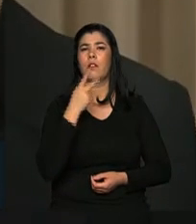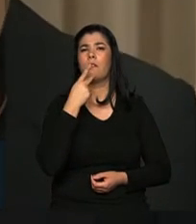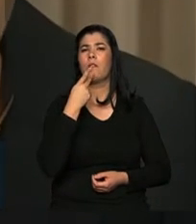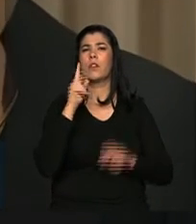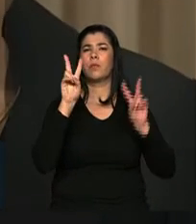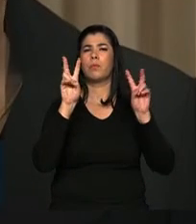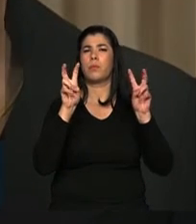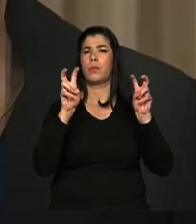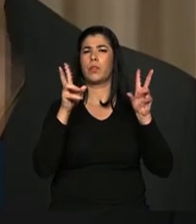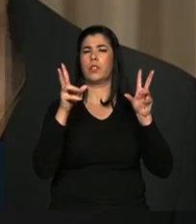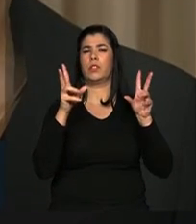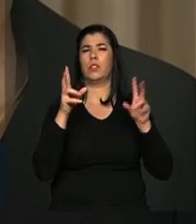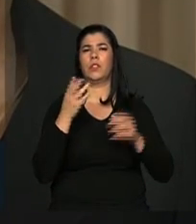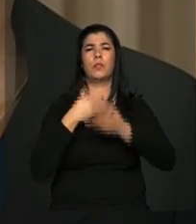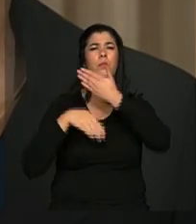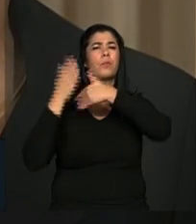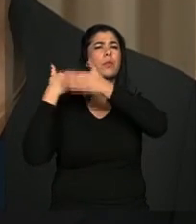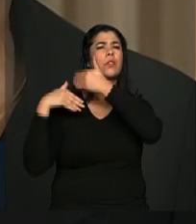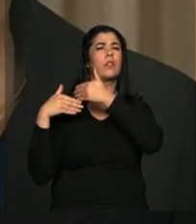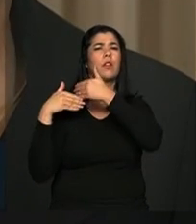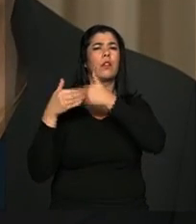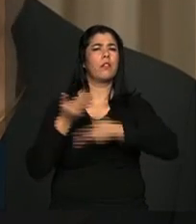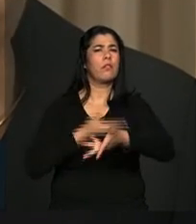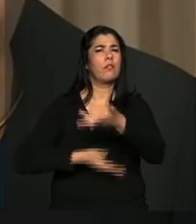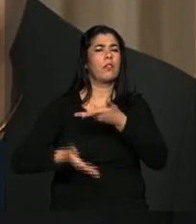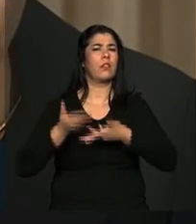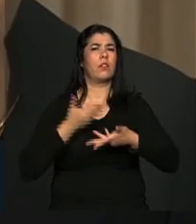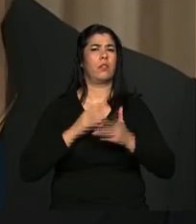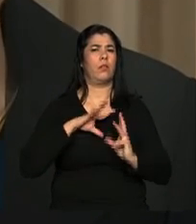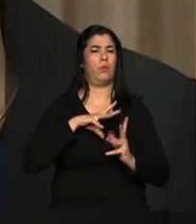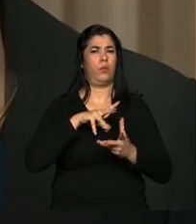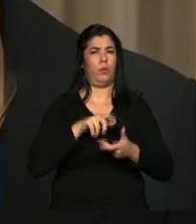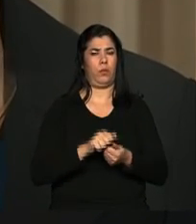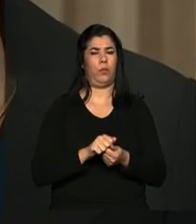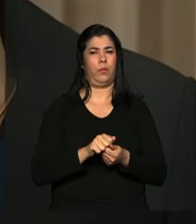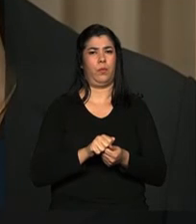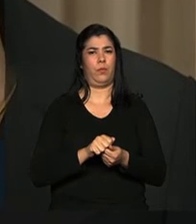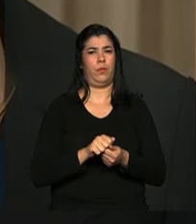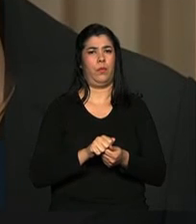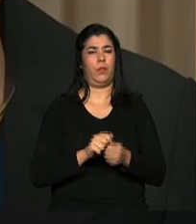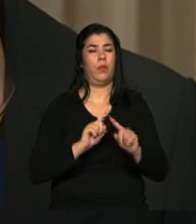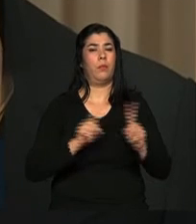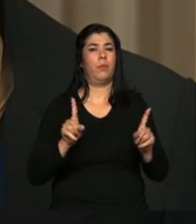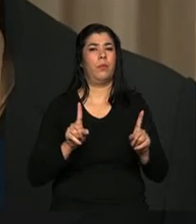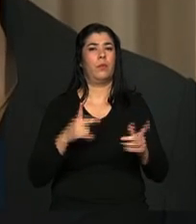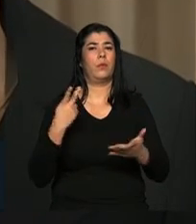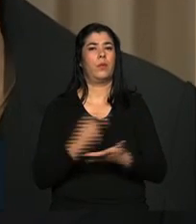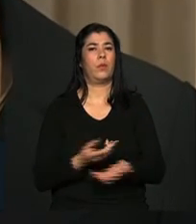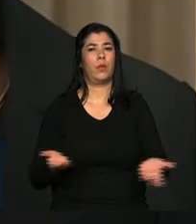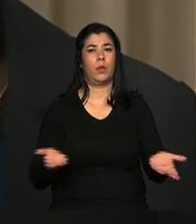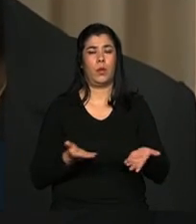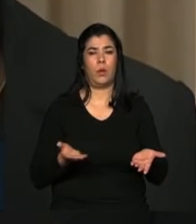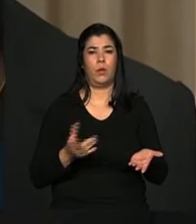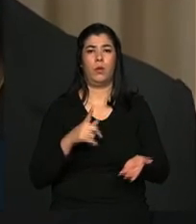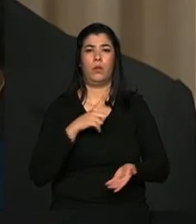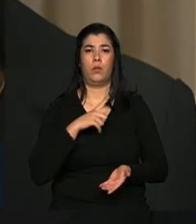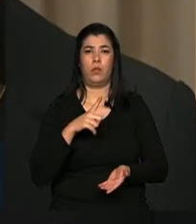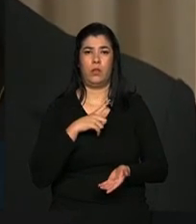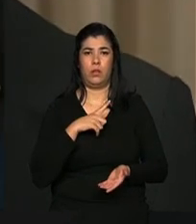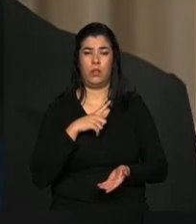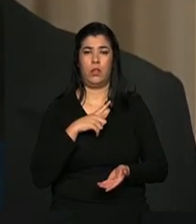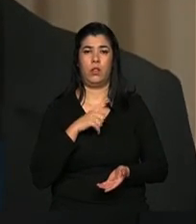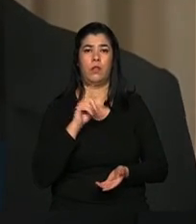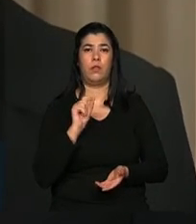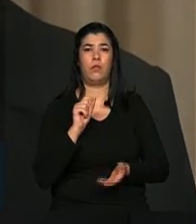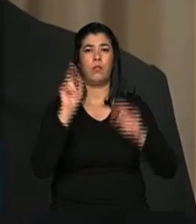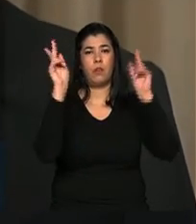passagem lá de trás das relações internacionais, mas no momento em que estava em questão